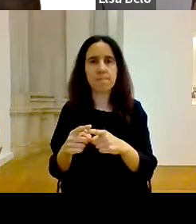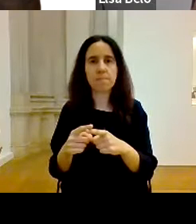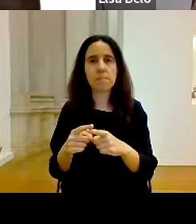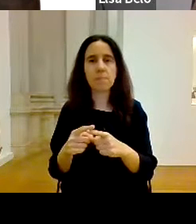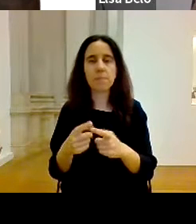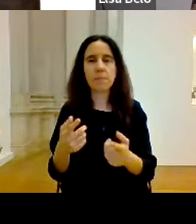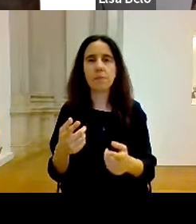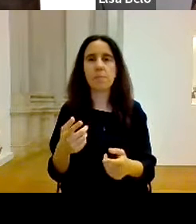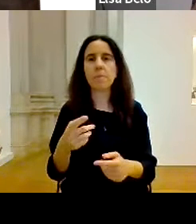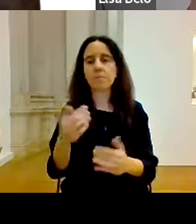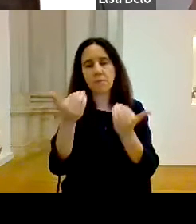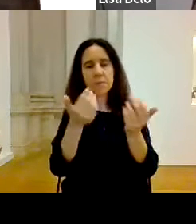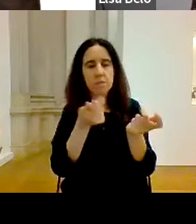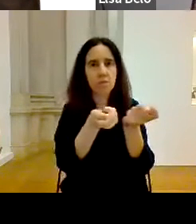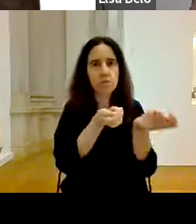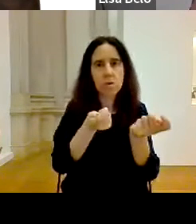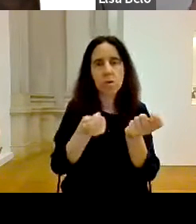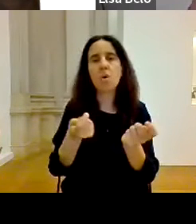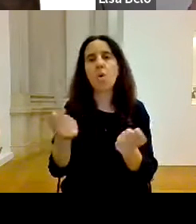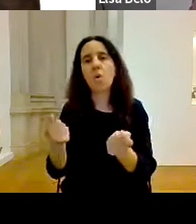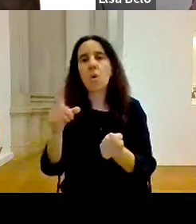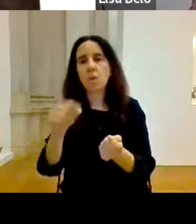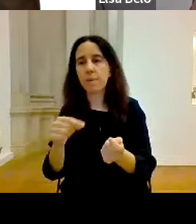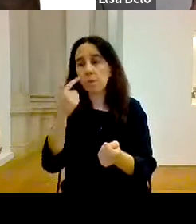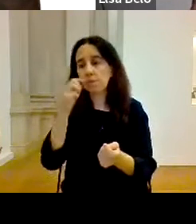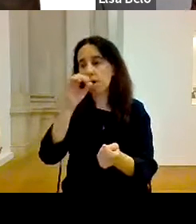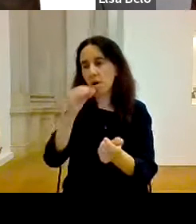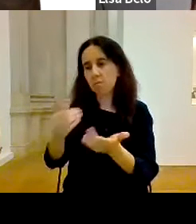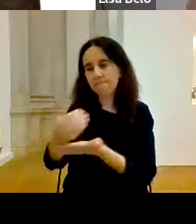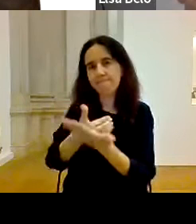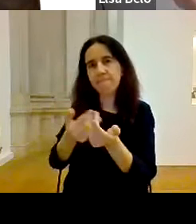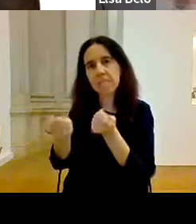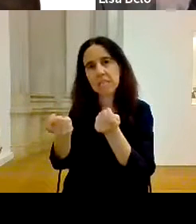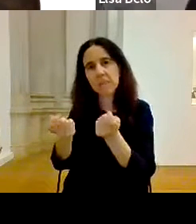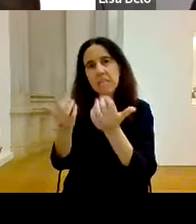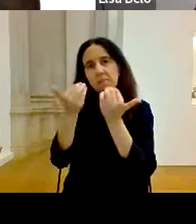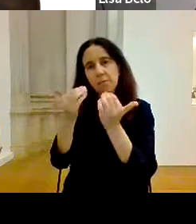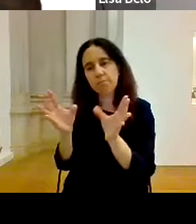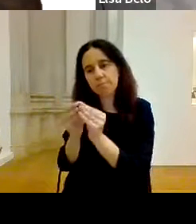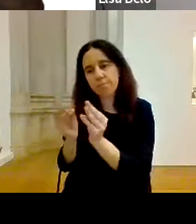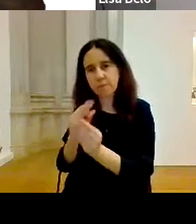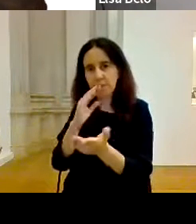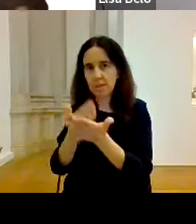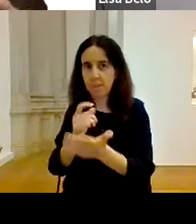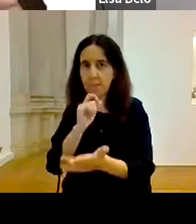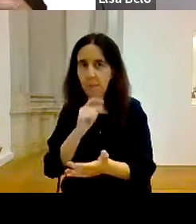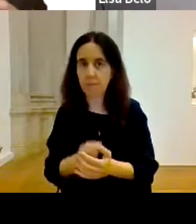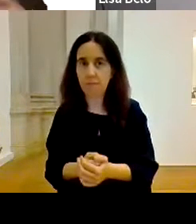gestão da informação e depois a progressão até à gestão do conhecimento que essa informação agregada pode providenciar. E,